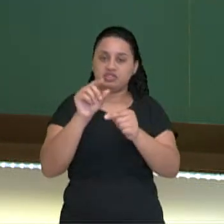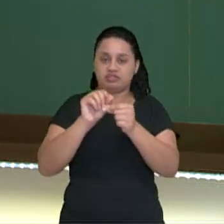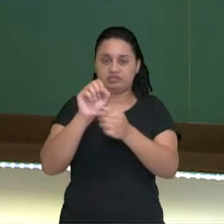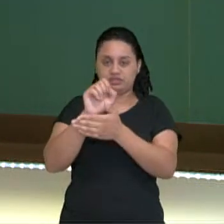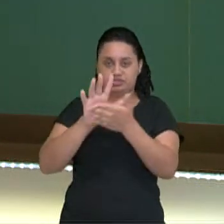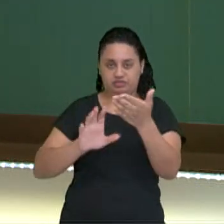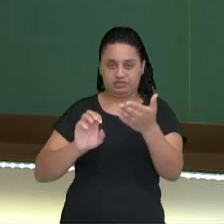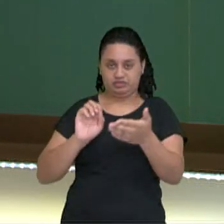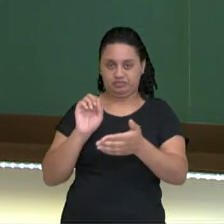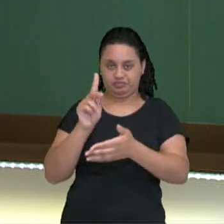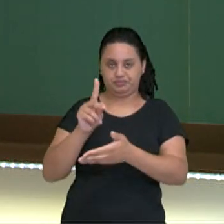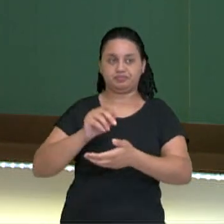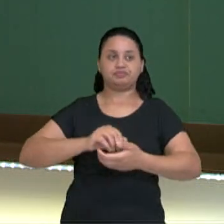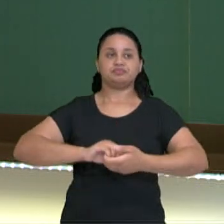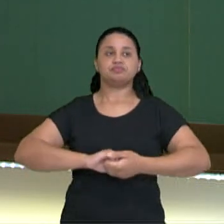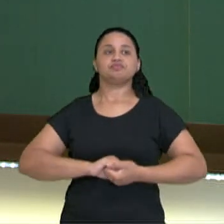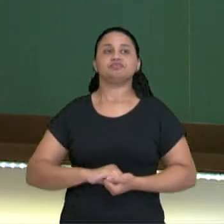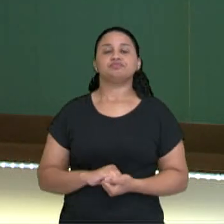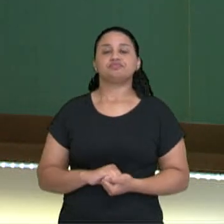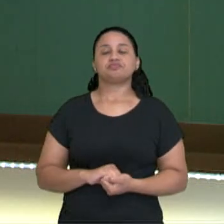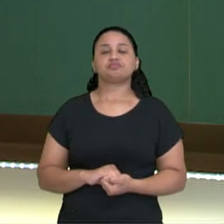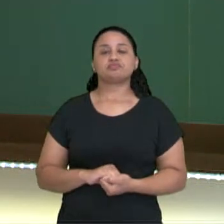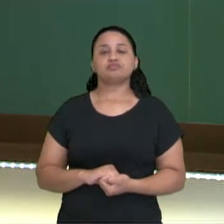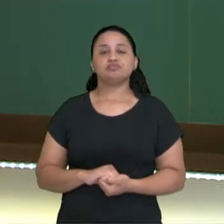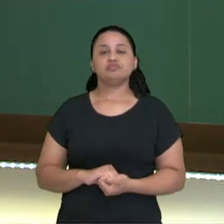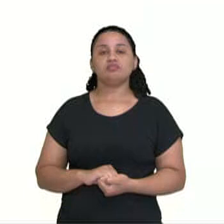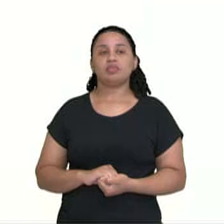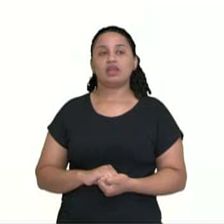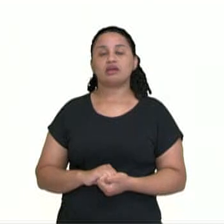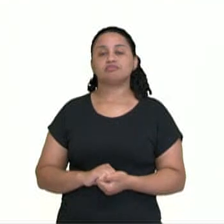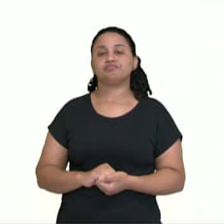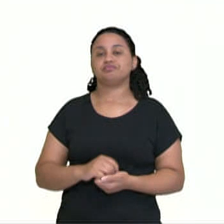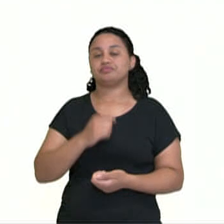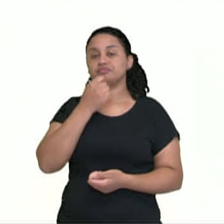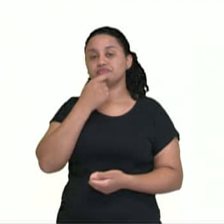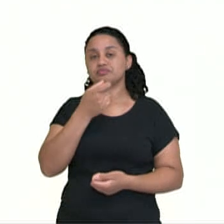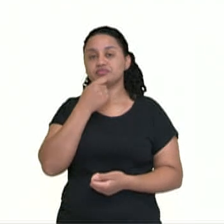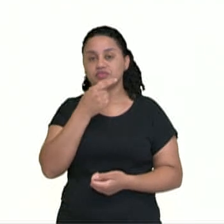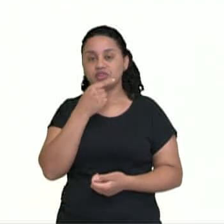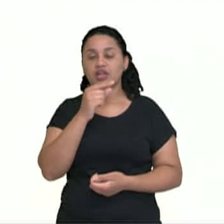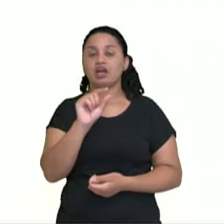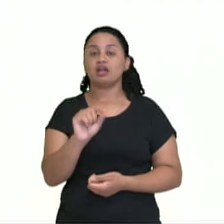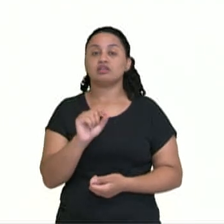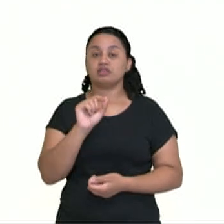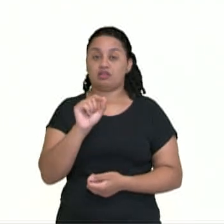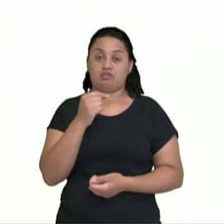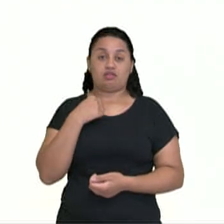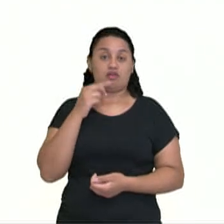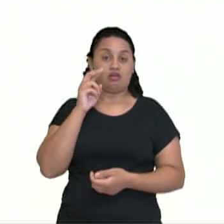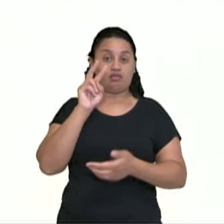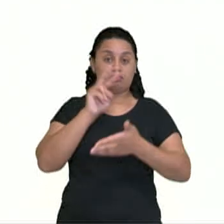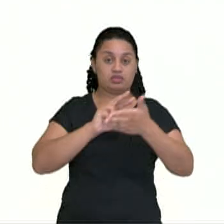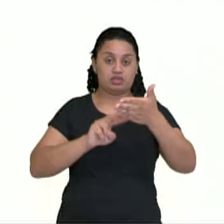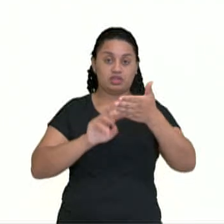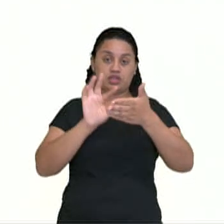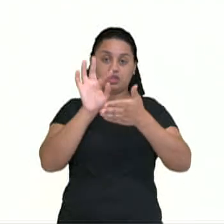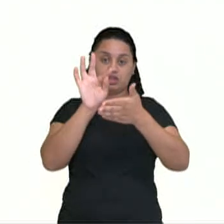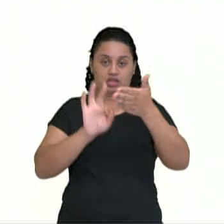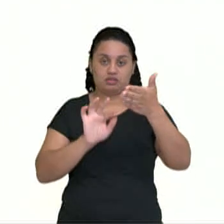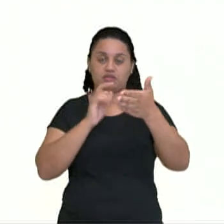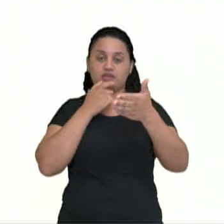atividade. O texto, a piada, o título dela é The Penguin. One day,